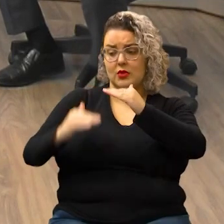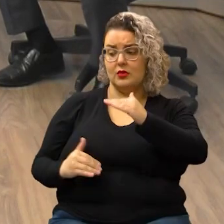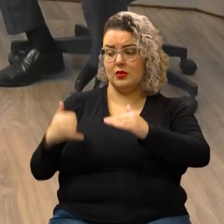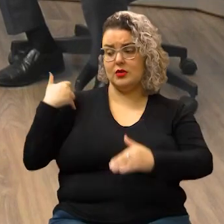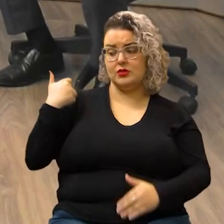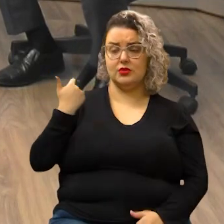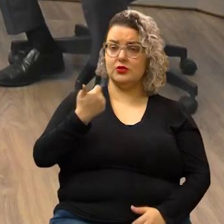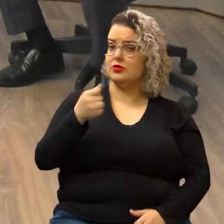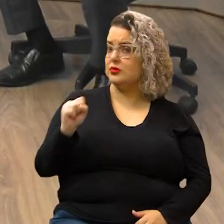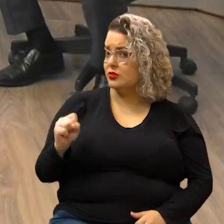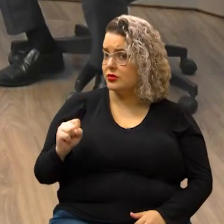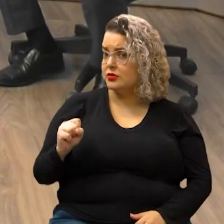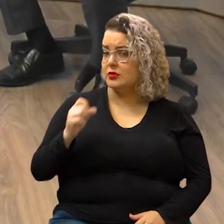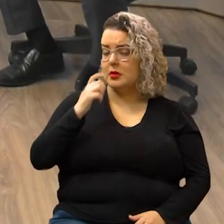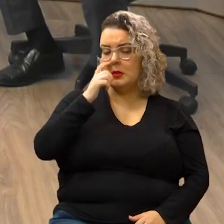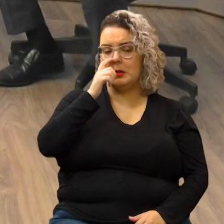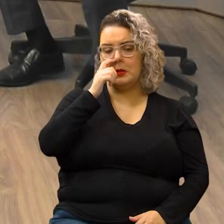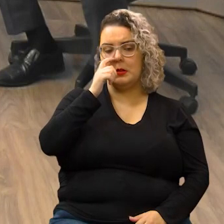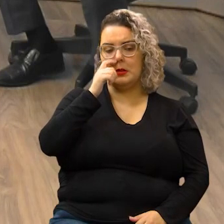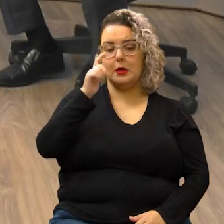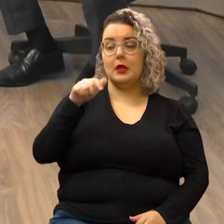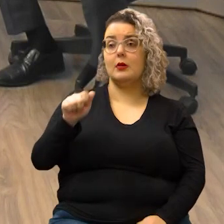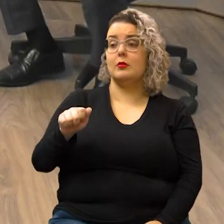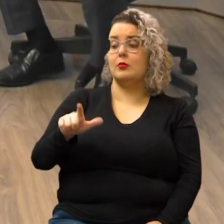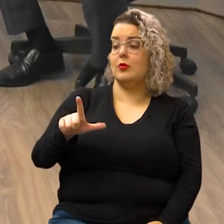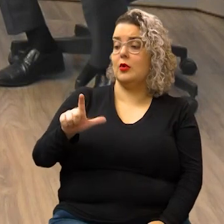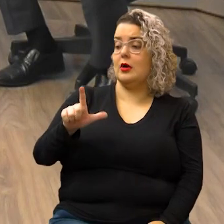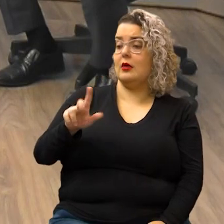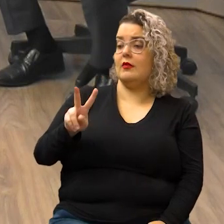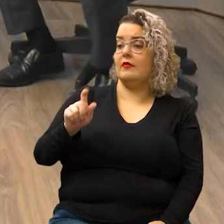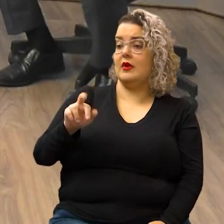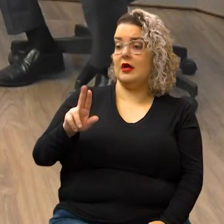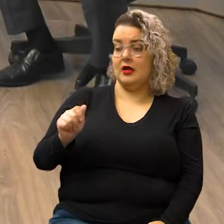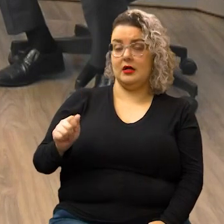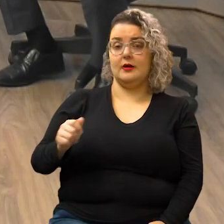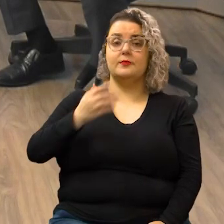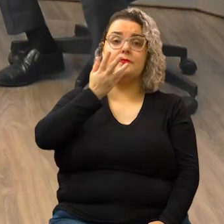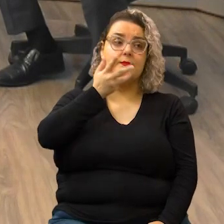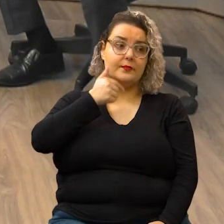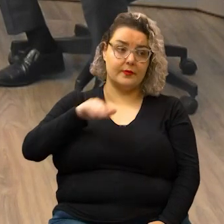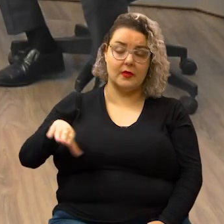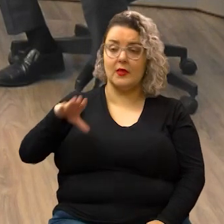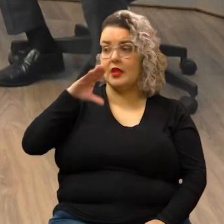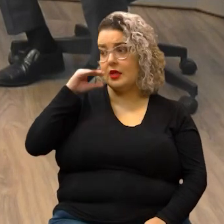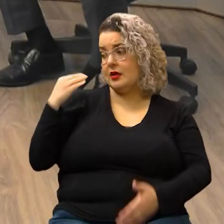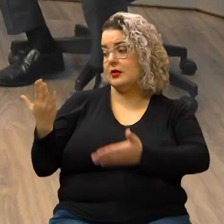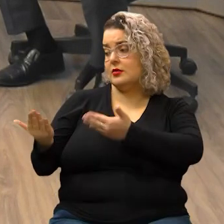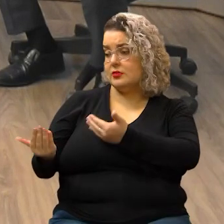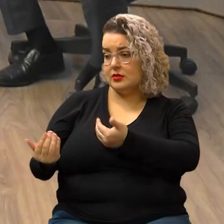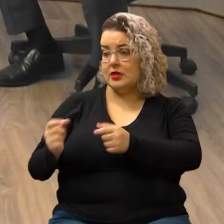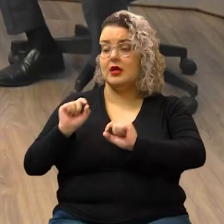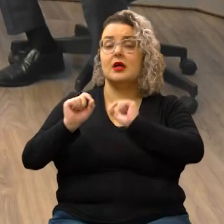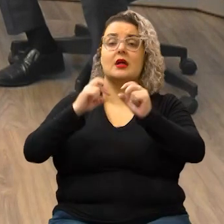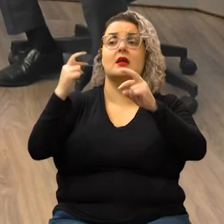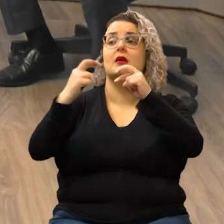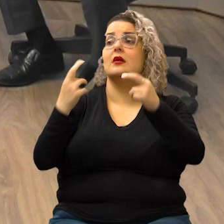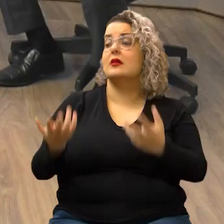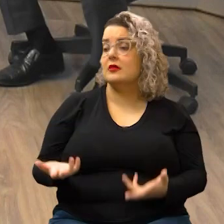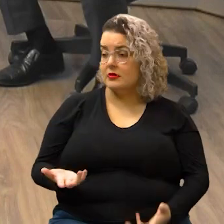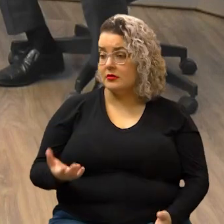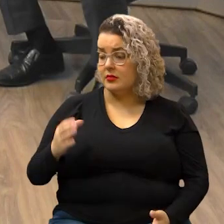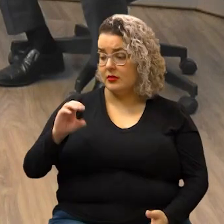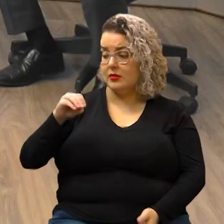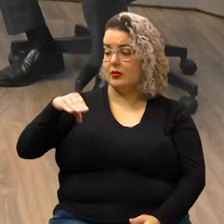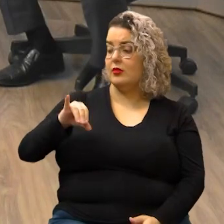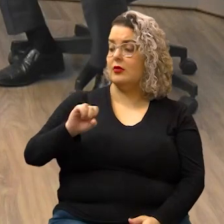anos. Isso passa por um alvará expedido pela Vara da Infância e da Juventude. E quem fiscaliza? Quem vai lá ver se isso está... O